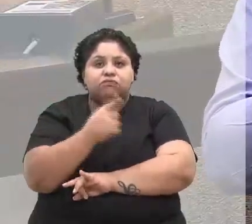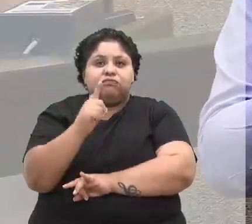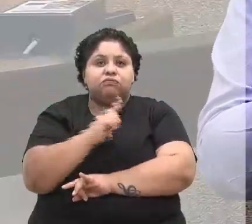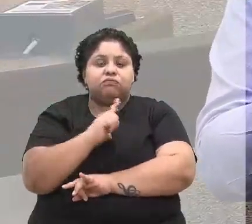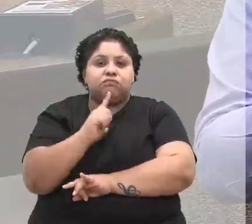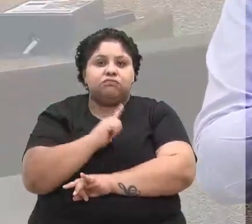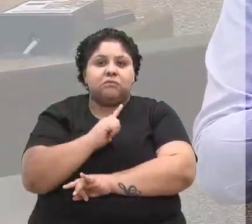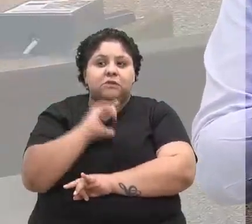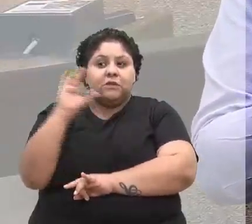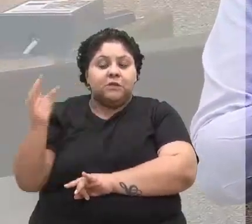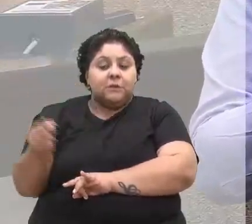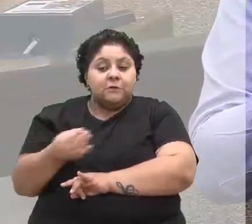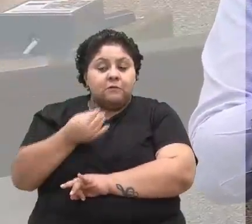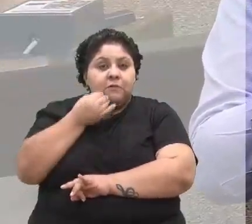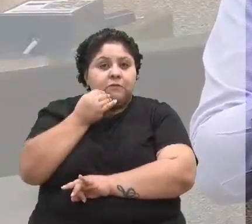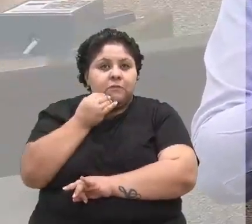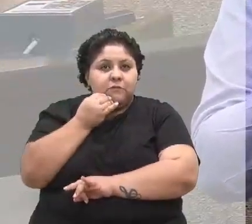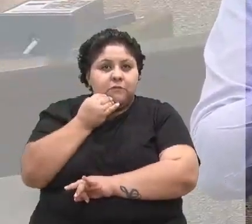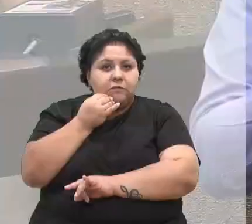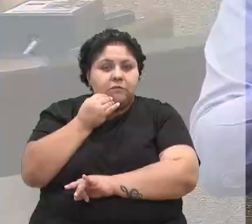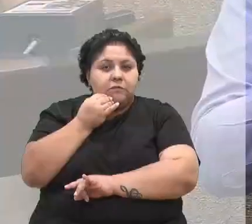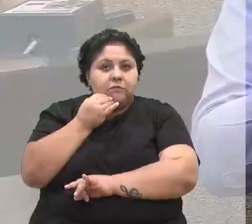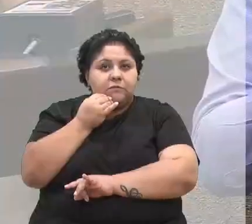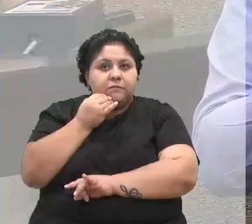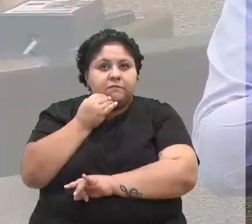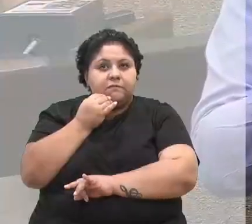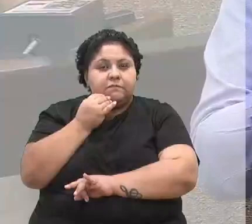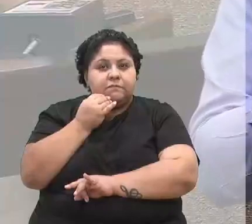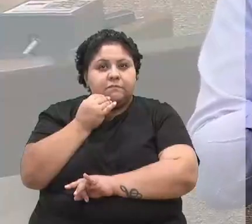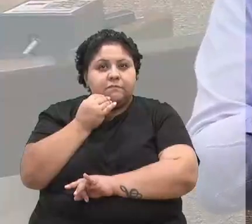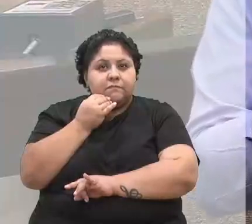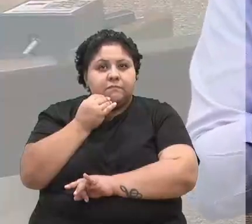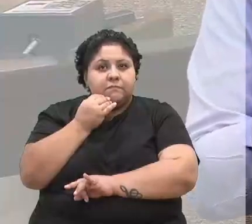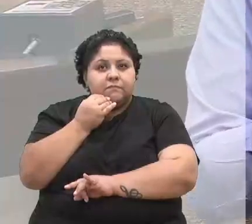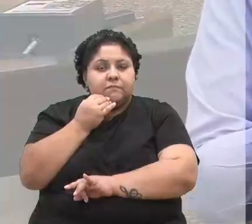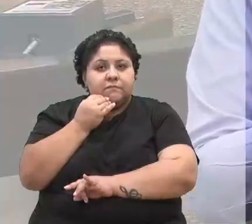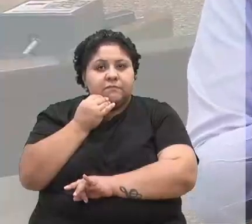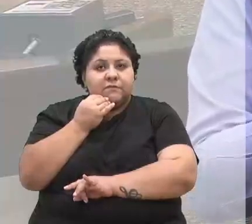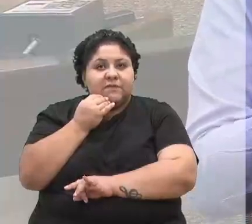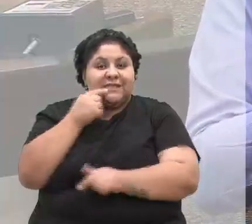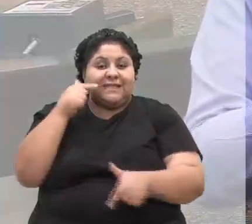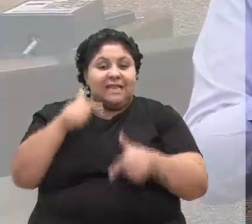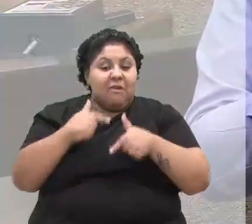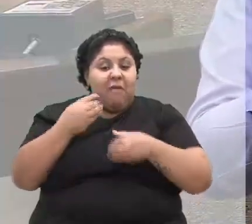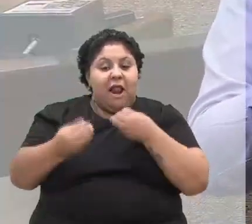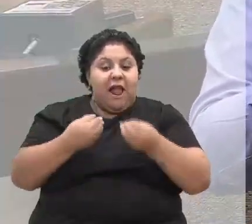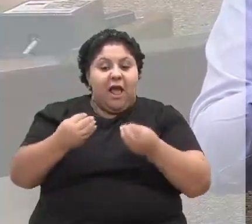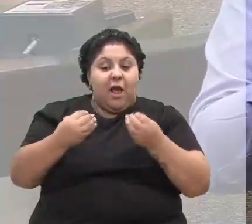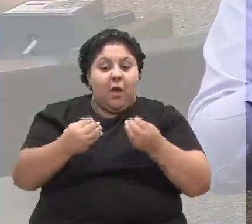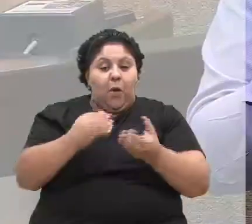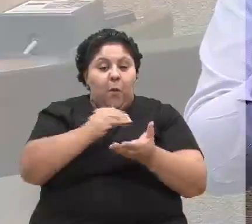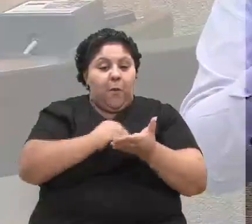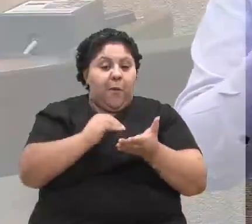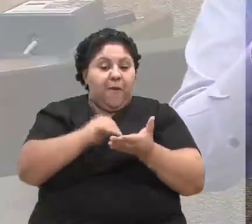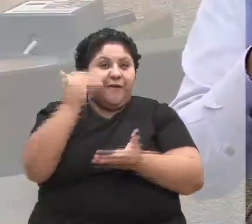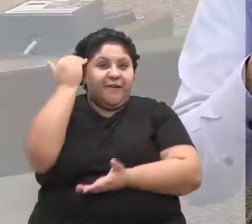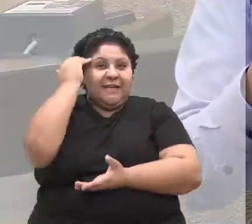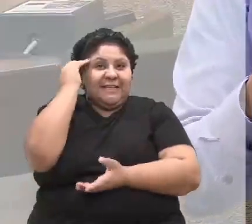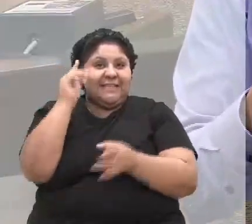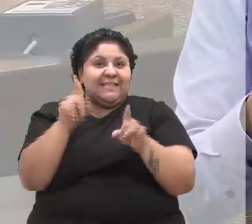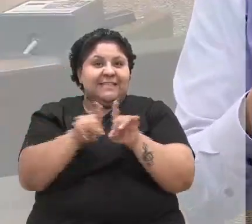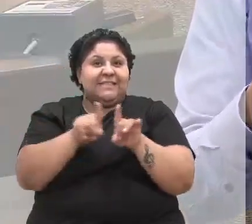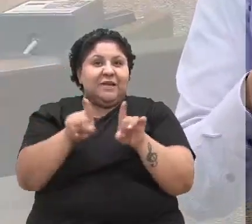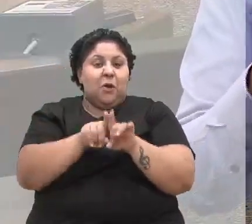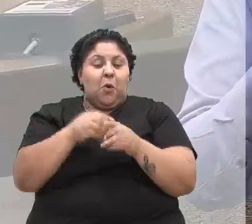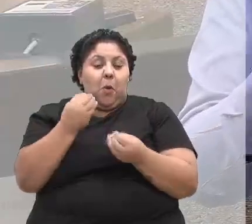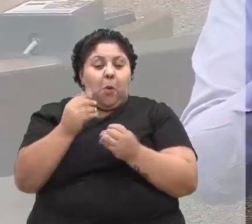tivéssemos uma oportunidade, quando possível, de assumir como secretário, para entender também o quanto é